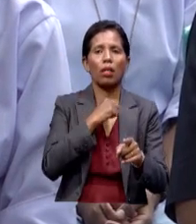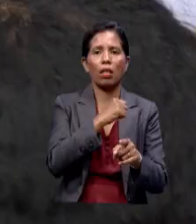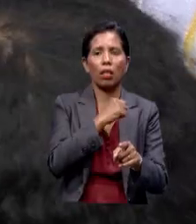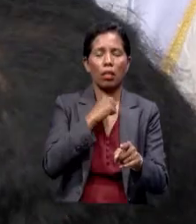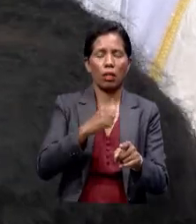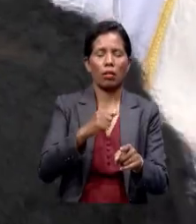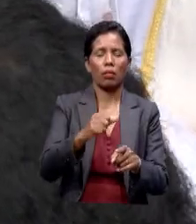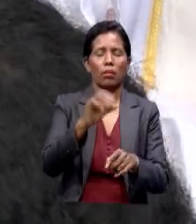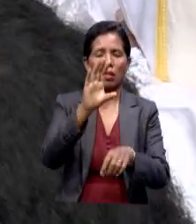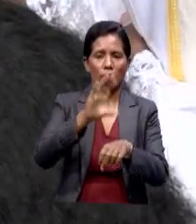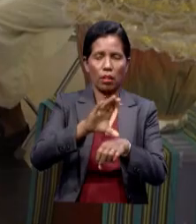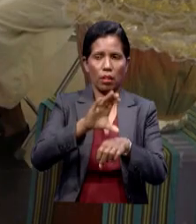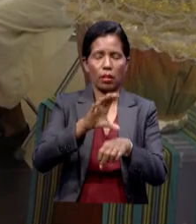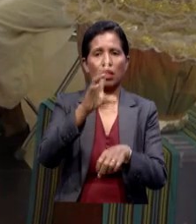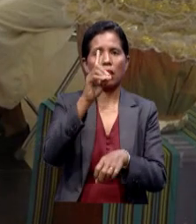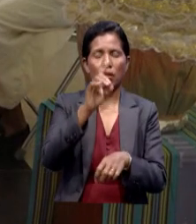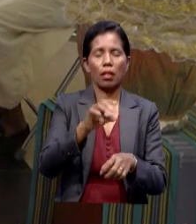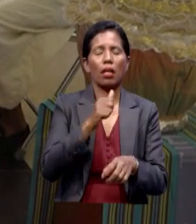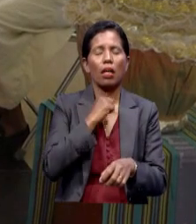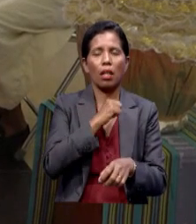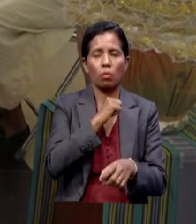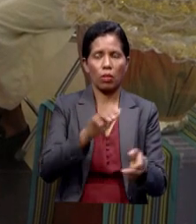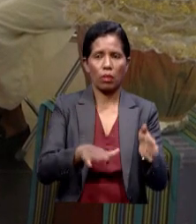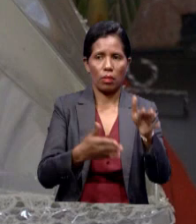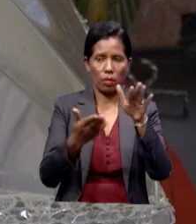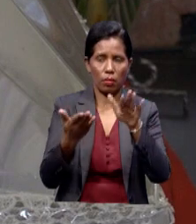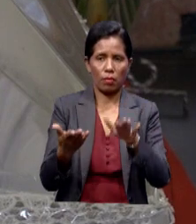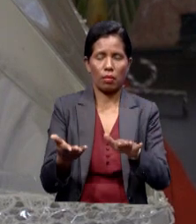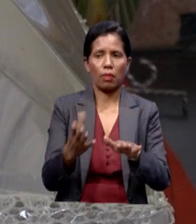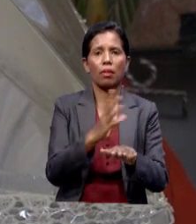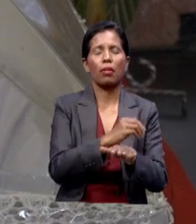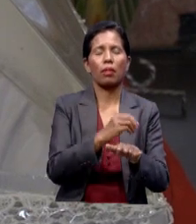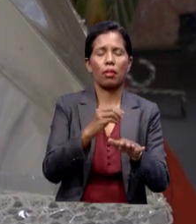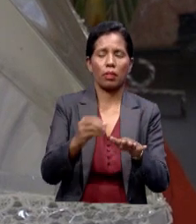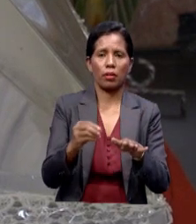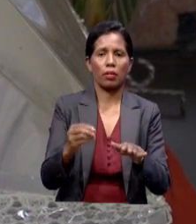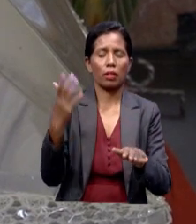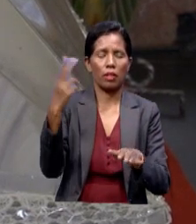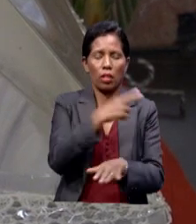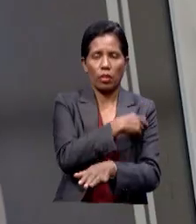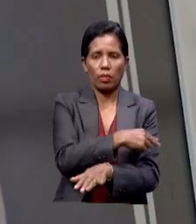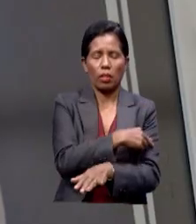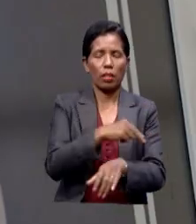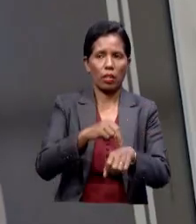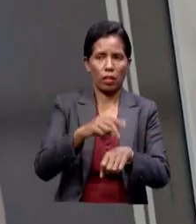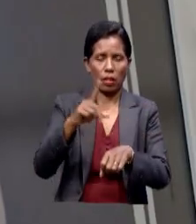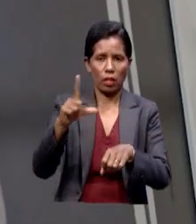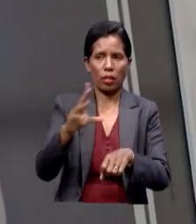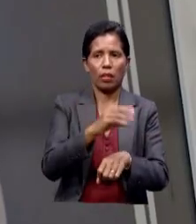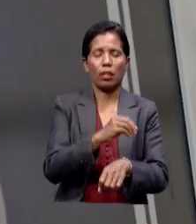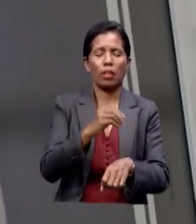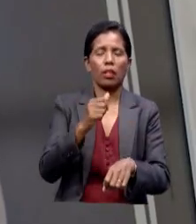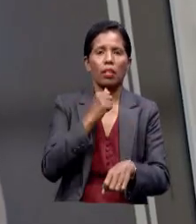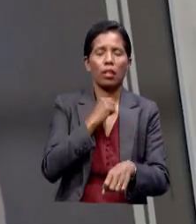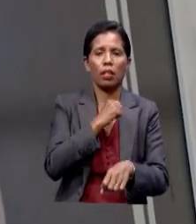Imaculada Conceição Catedral de Lille, Monsenhor José António da Costa, Hakuti isi Hospital Nacional Guido Valadares,